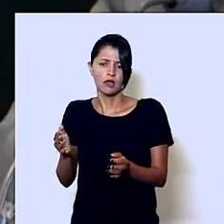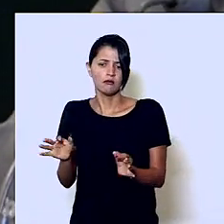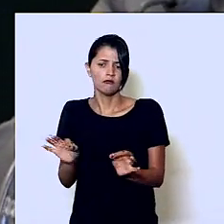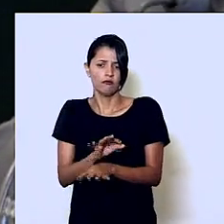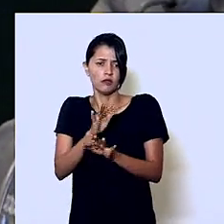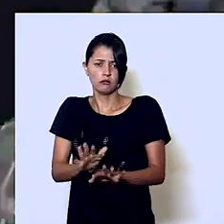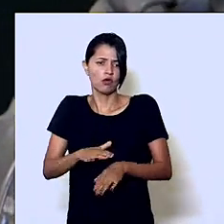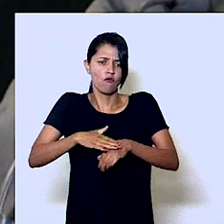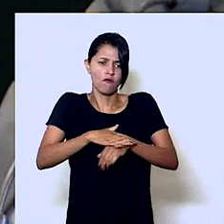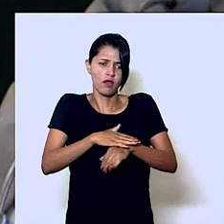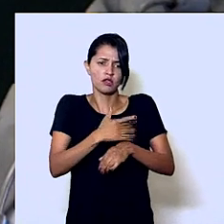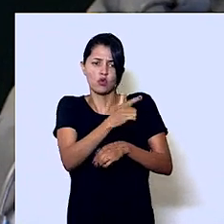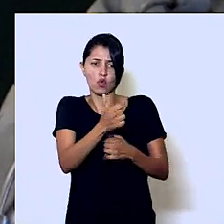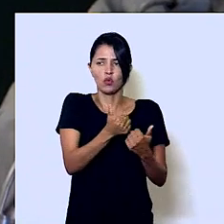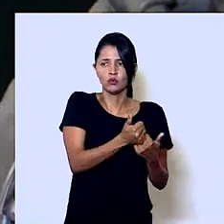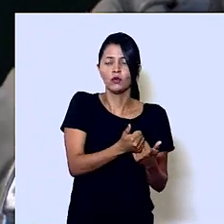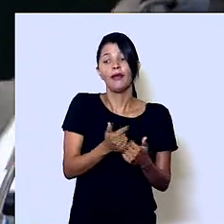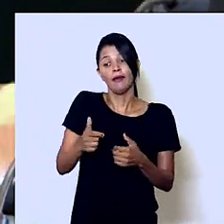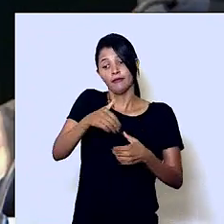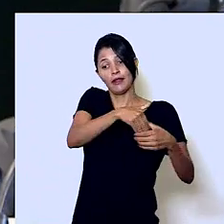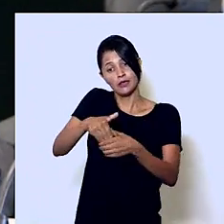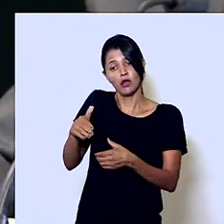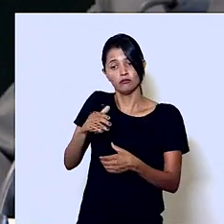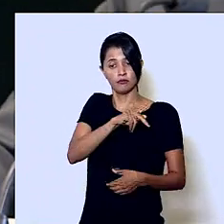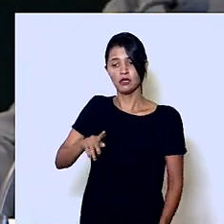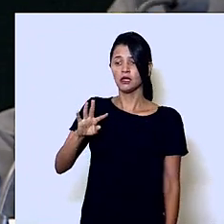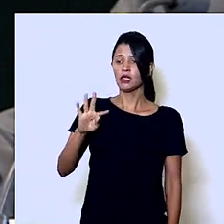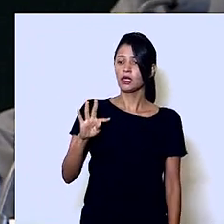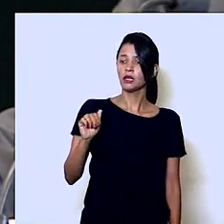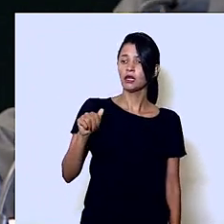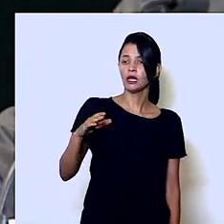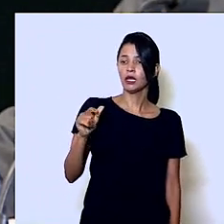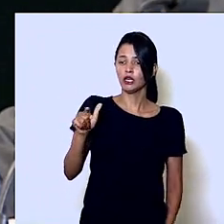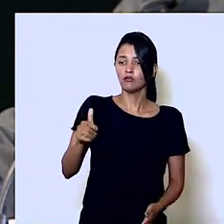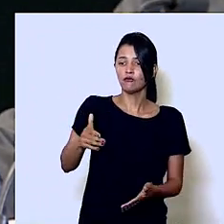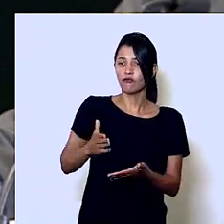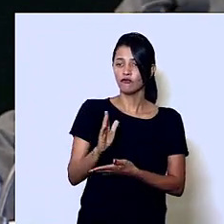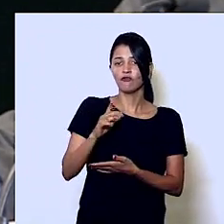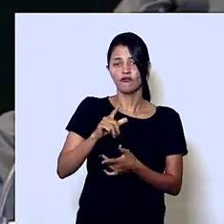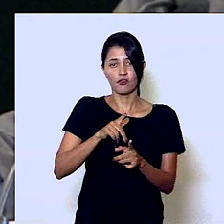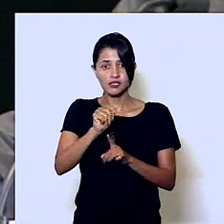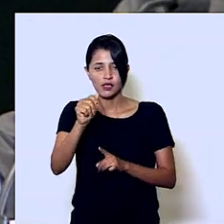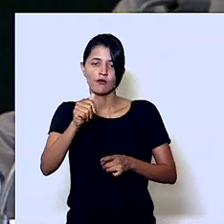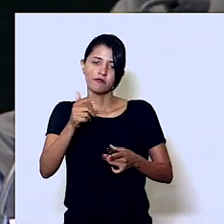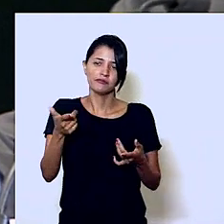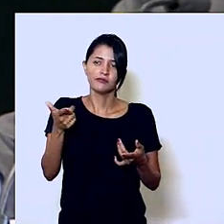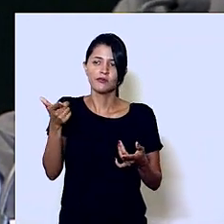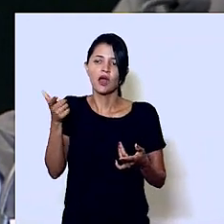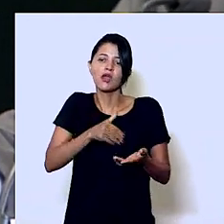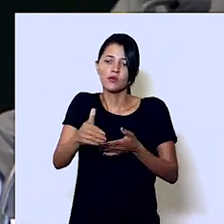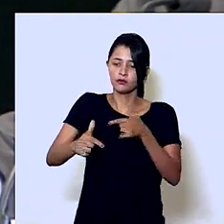vitória do presidente Tancredo, desde o primeiro momento, se começou a trabalhar na sua agenda